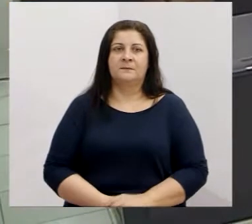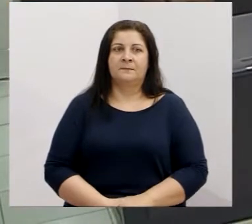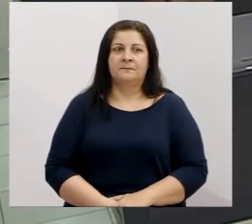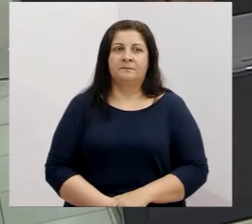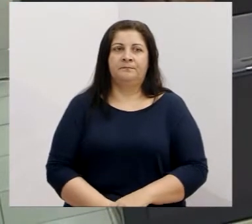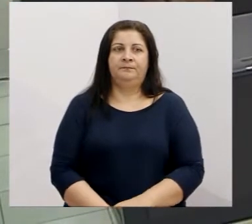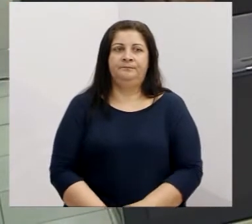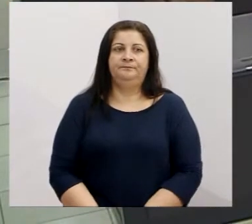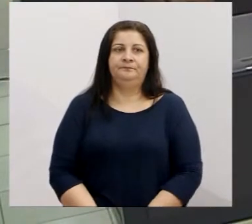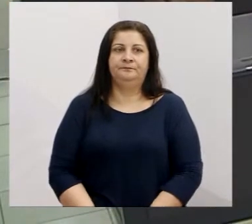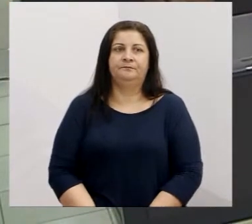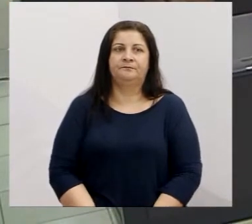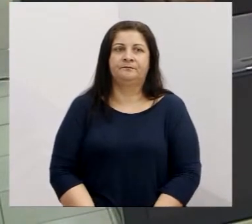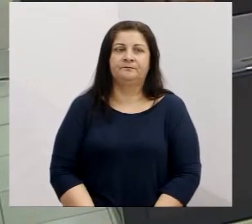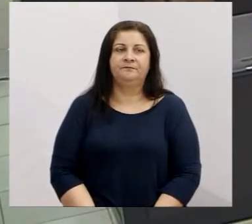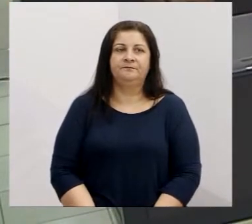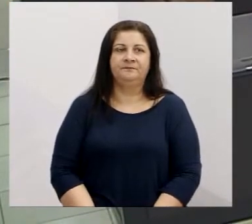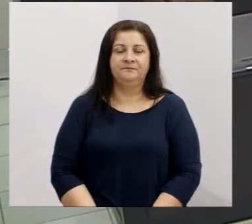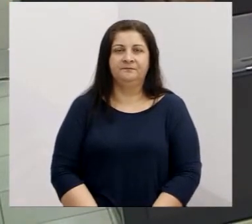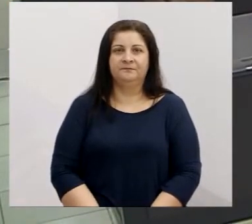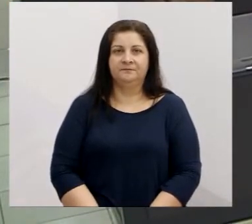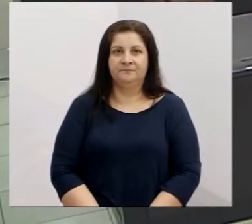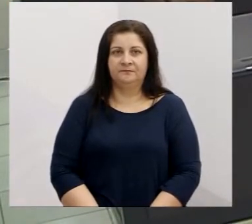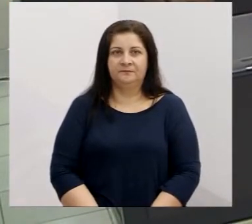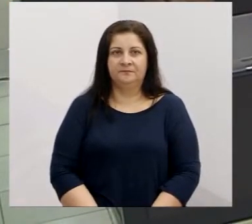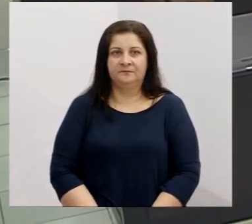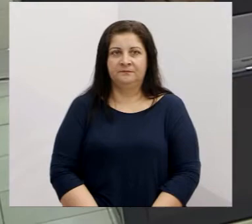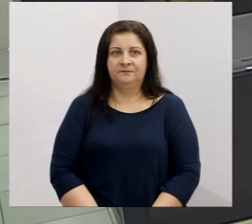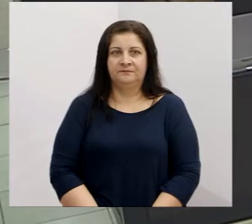E aí